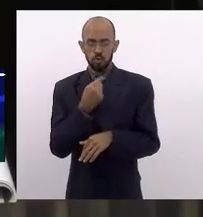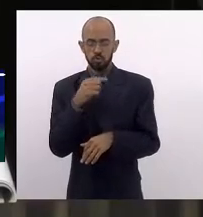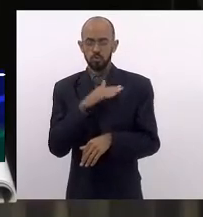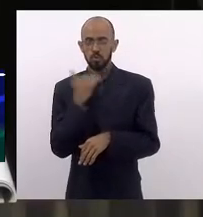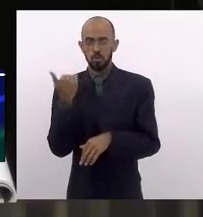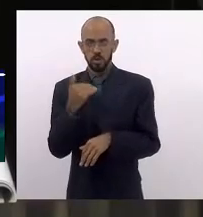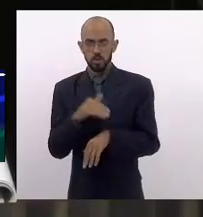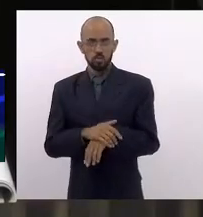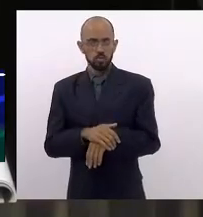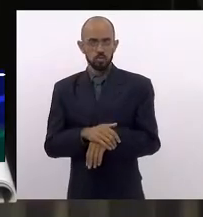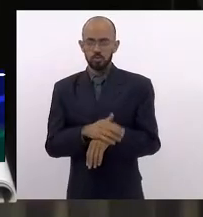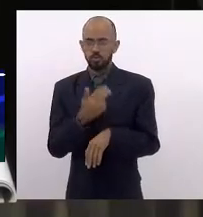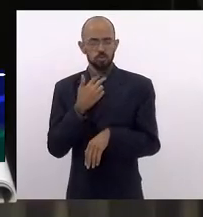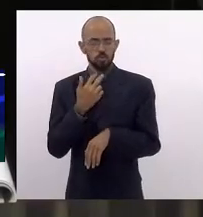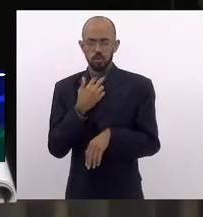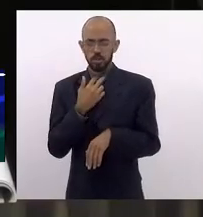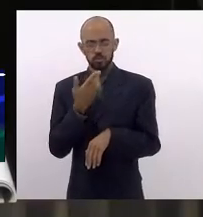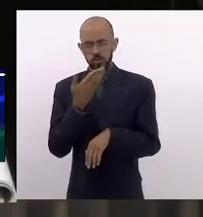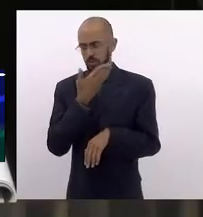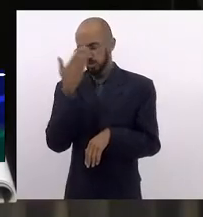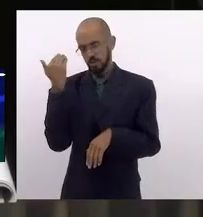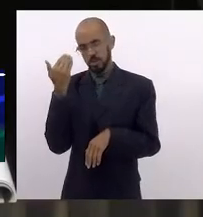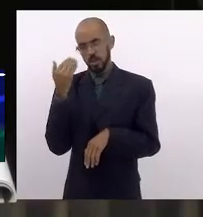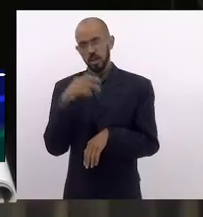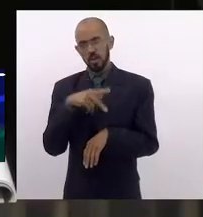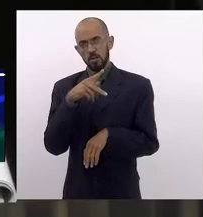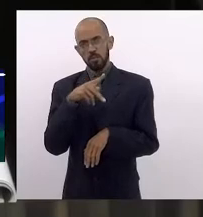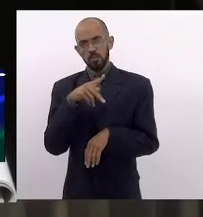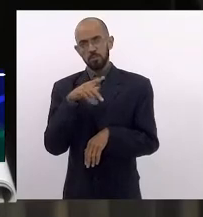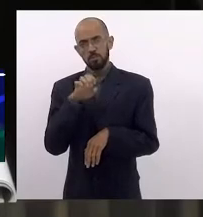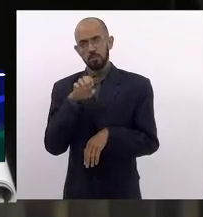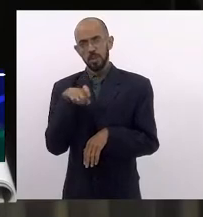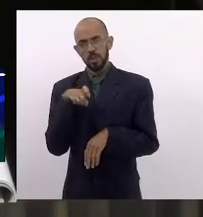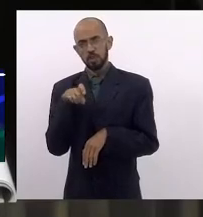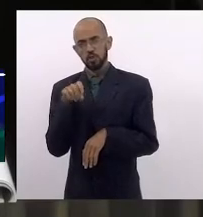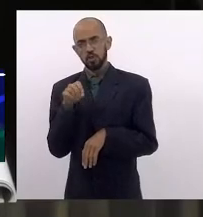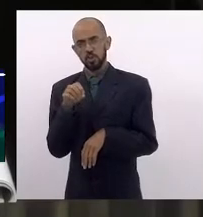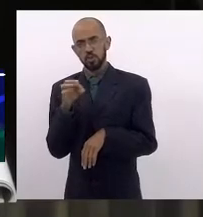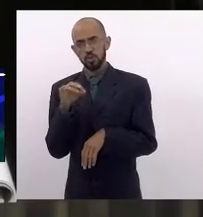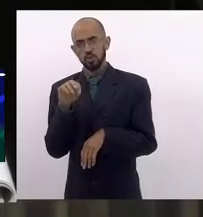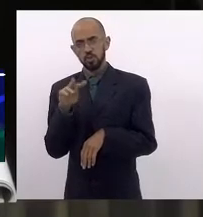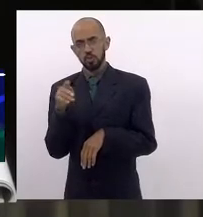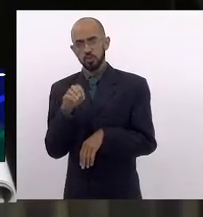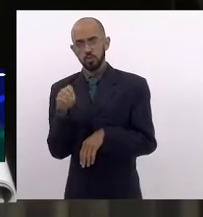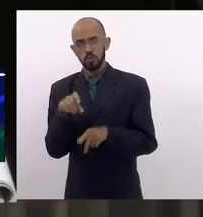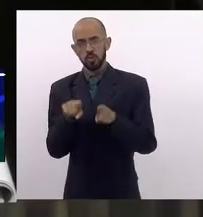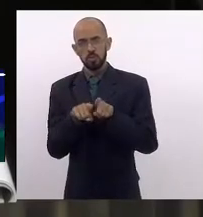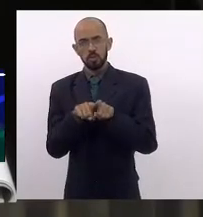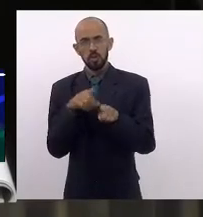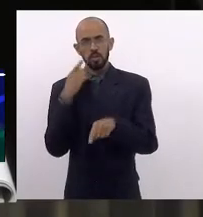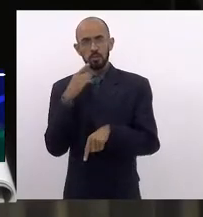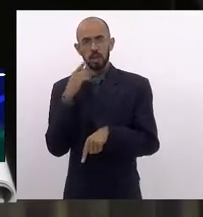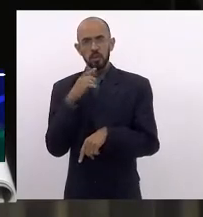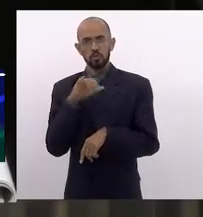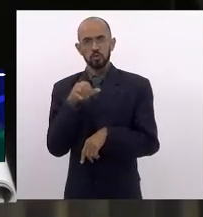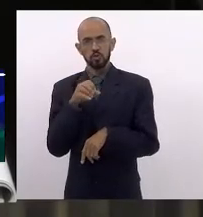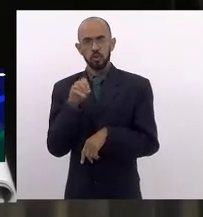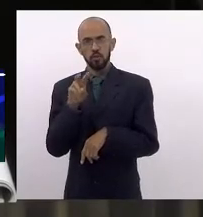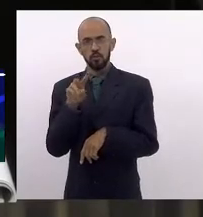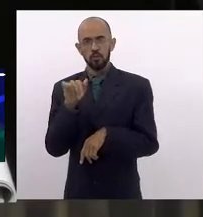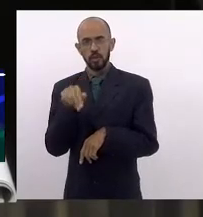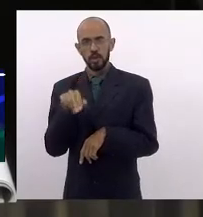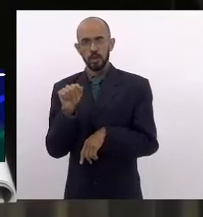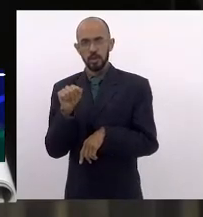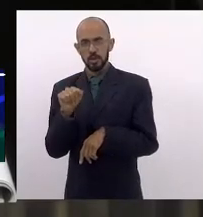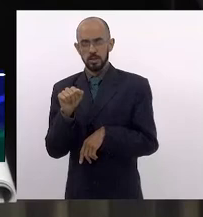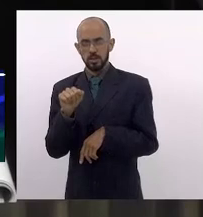podemos esquecer isso dois Deputado peixotinho e o deputado Juliana e tantas e tantas famílias que